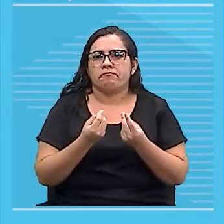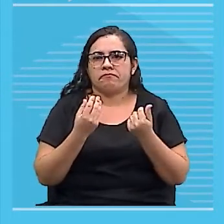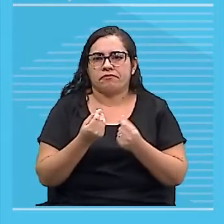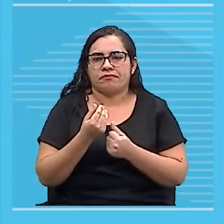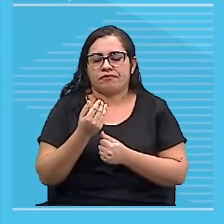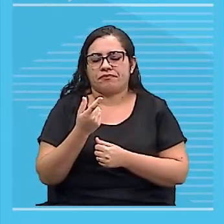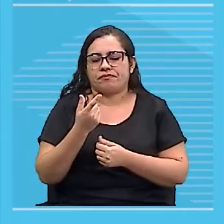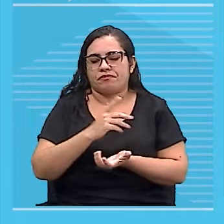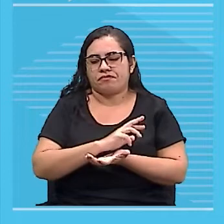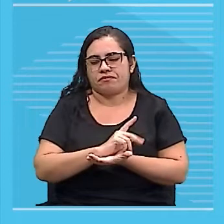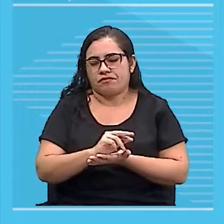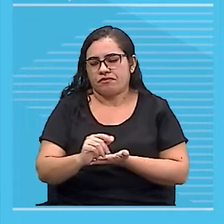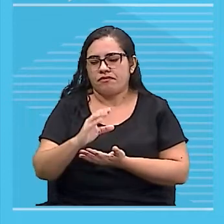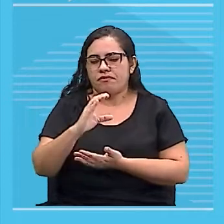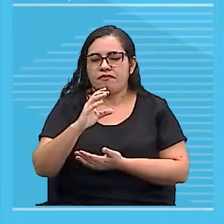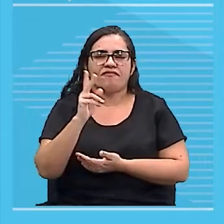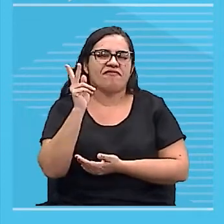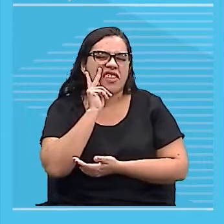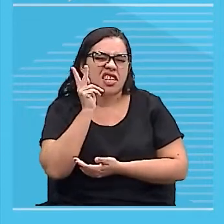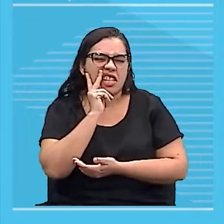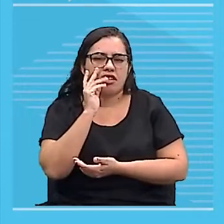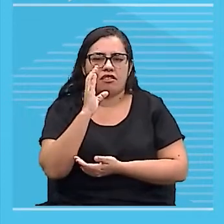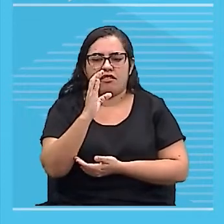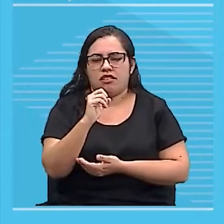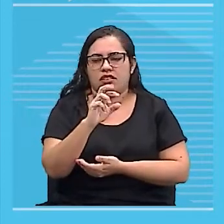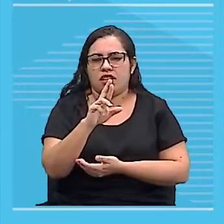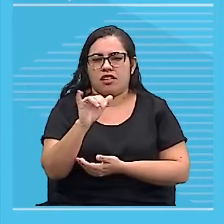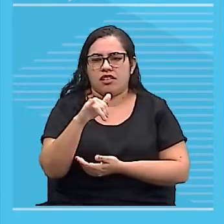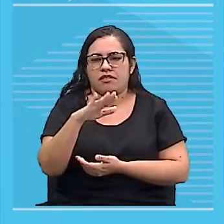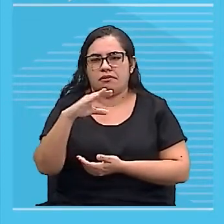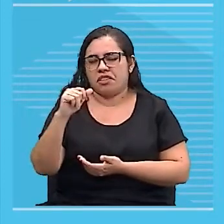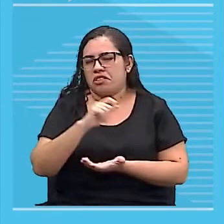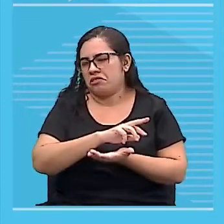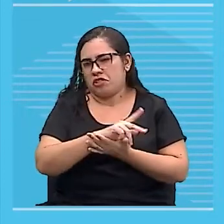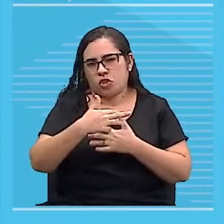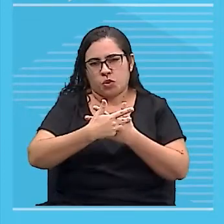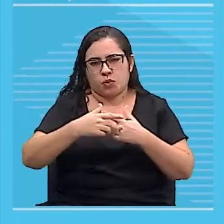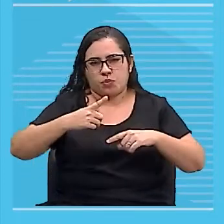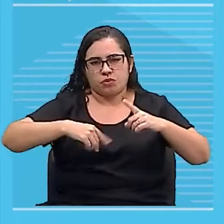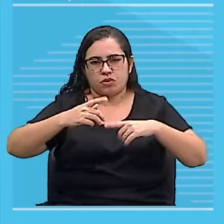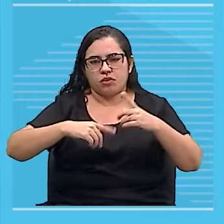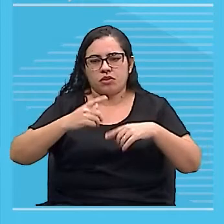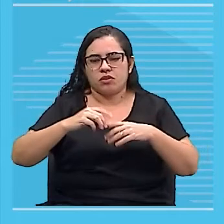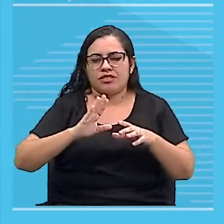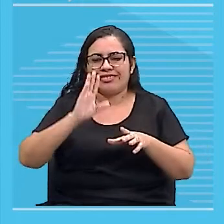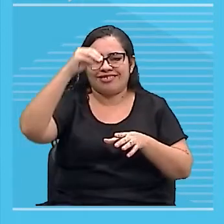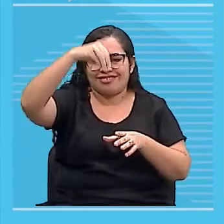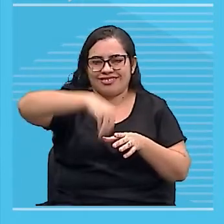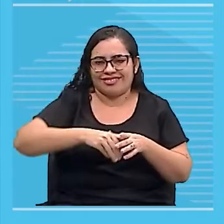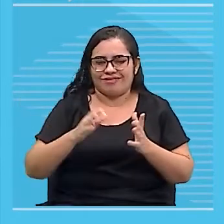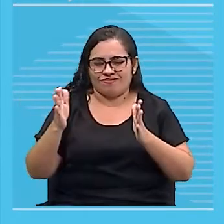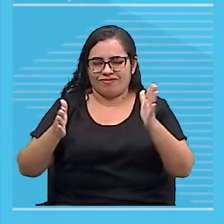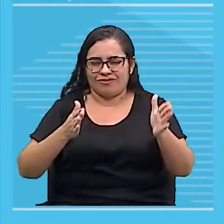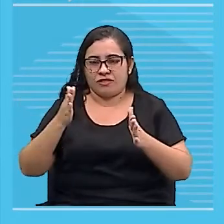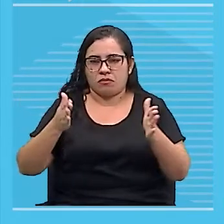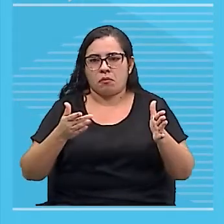cerâmica, né? Posso colocar vidro? Pode, você pode colocar qualquer material que seja isolante.